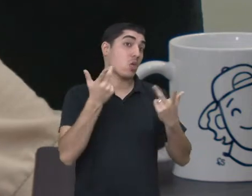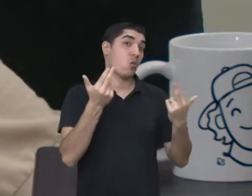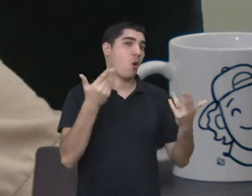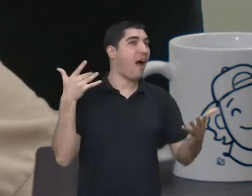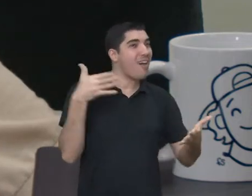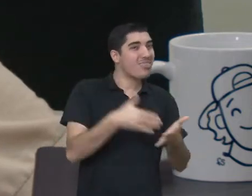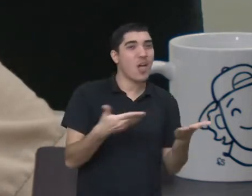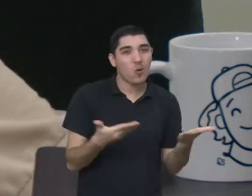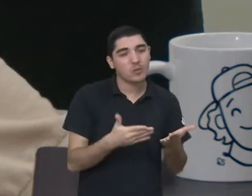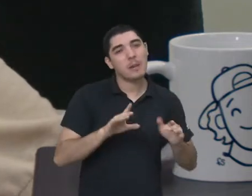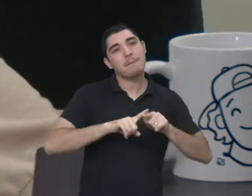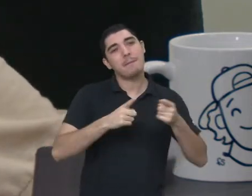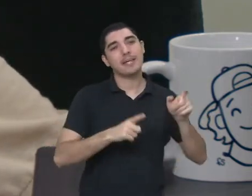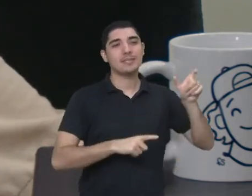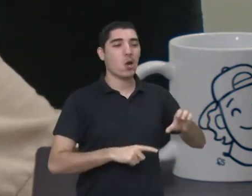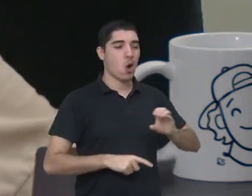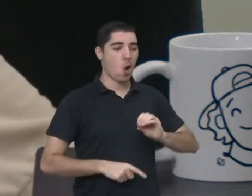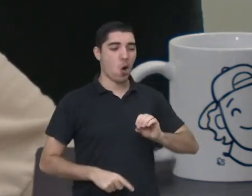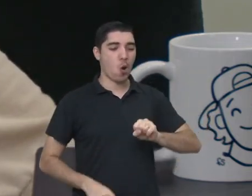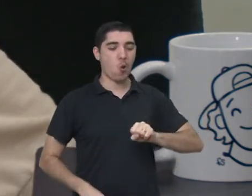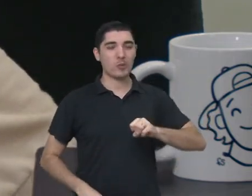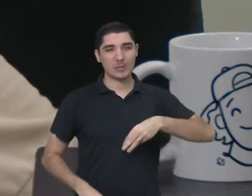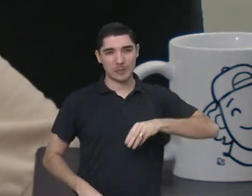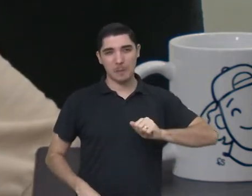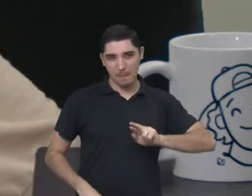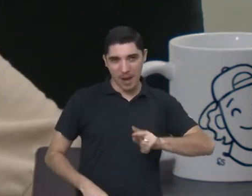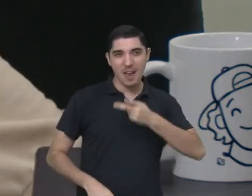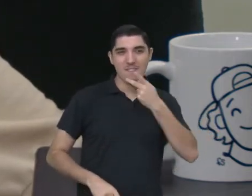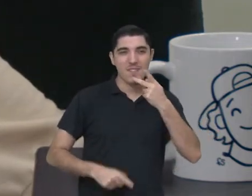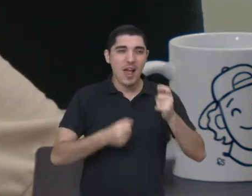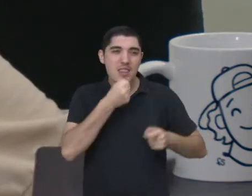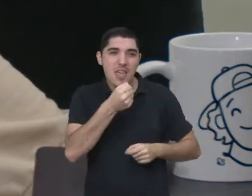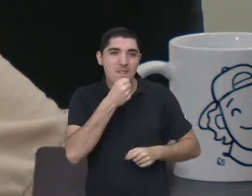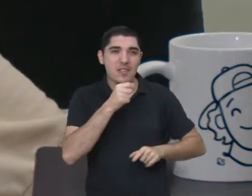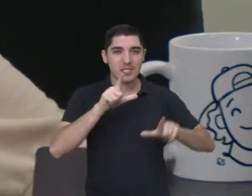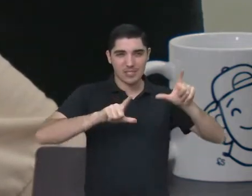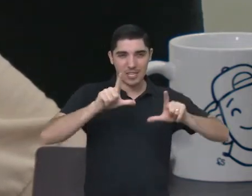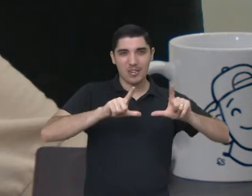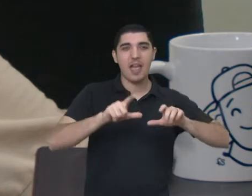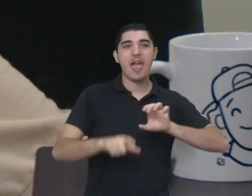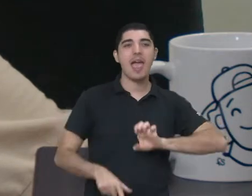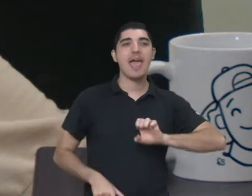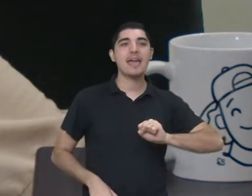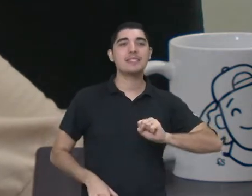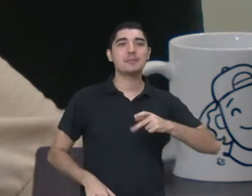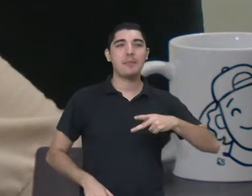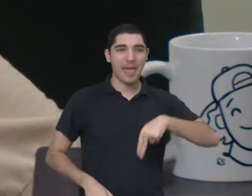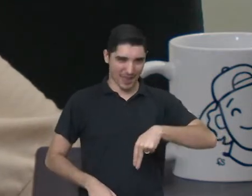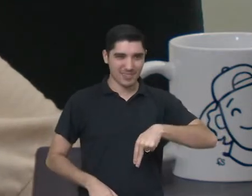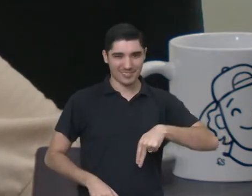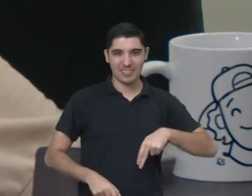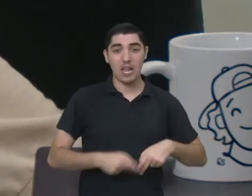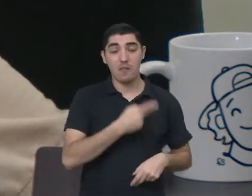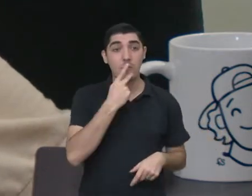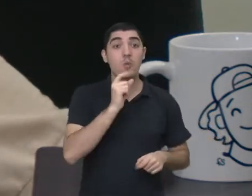contra o Maria Luísa Guimarães Medeiros de Santana. E o Maria Luísa ganhou. E eu não sei por que nunca mais teve programa